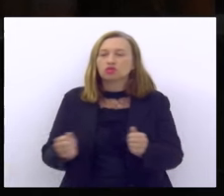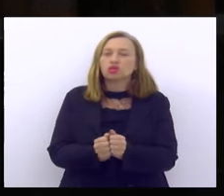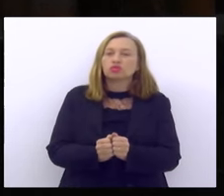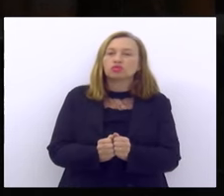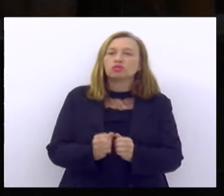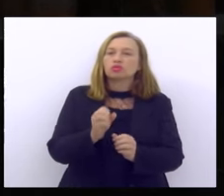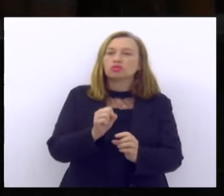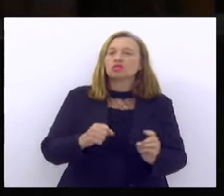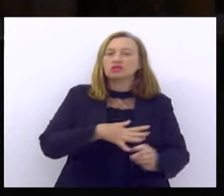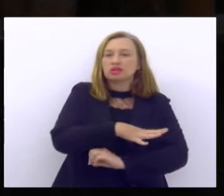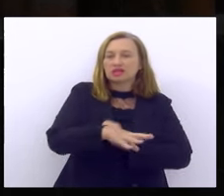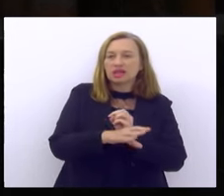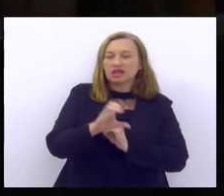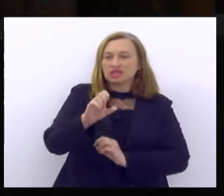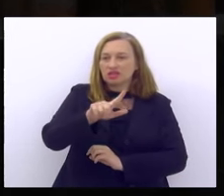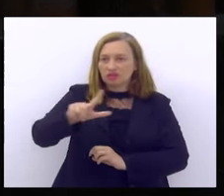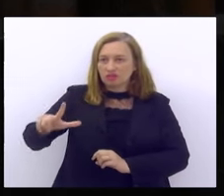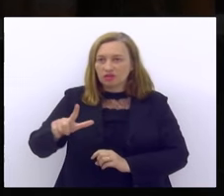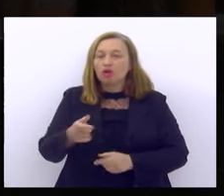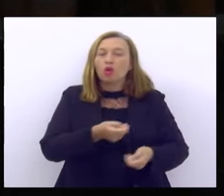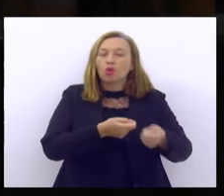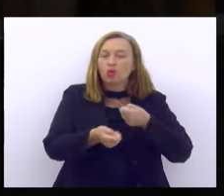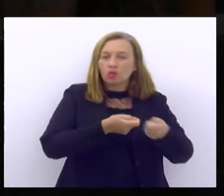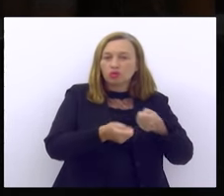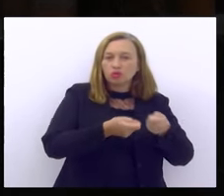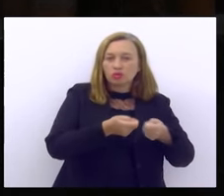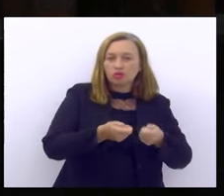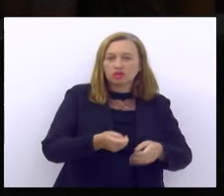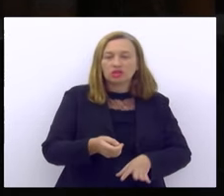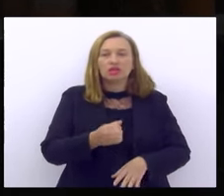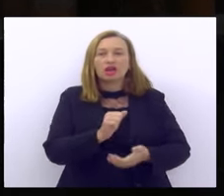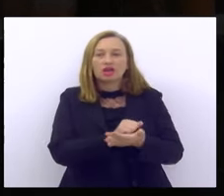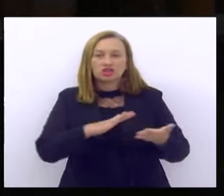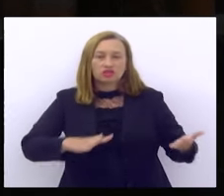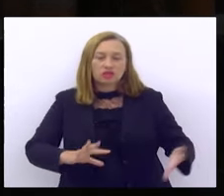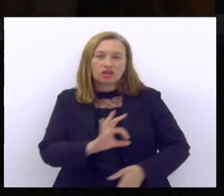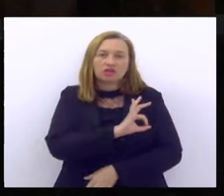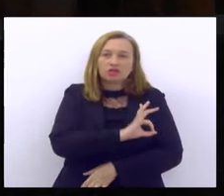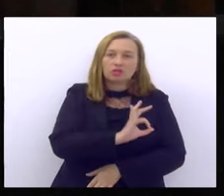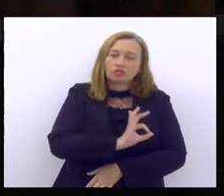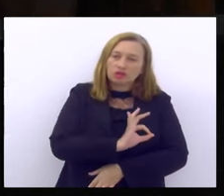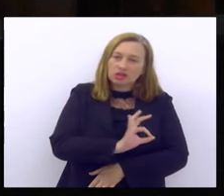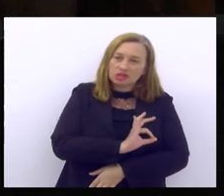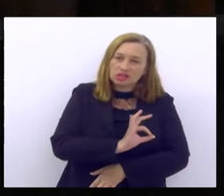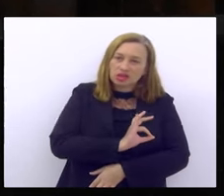civil, o controle externo da atividade policial feito por parte